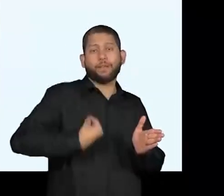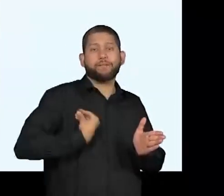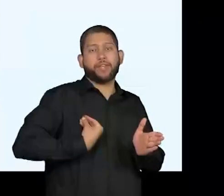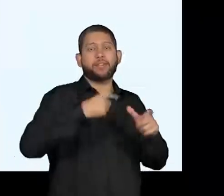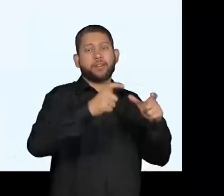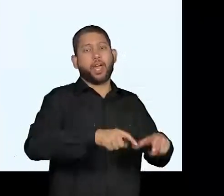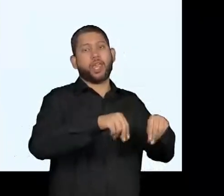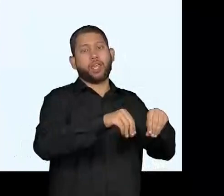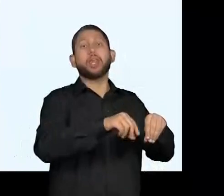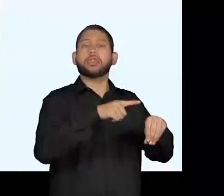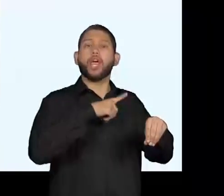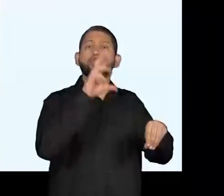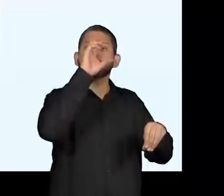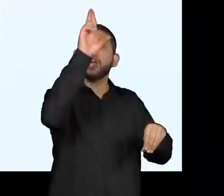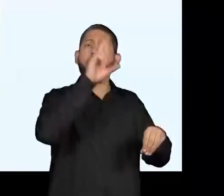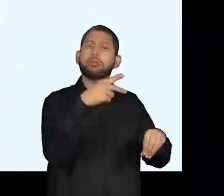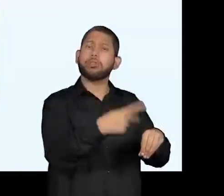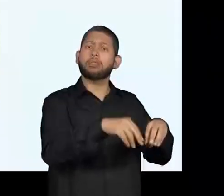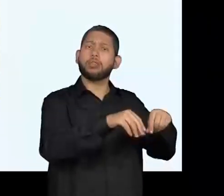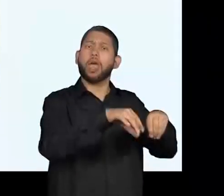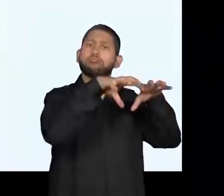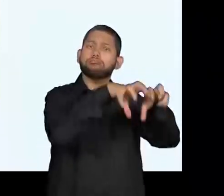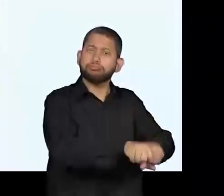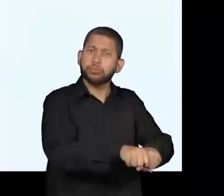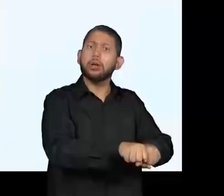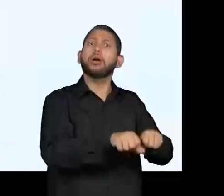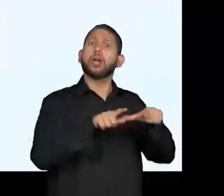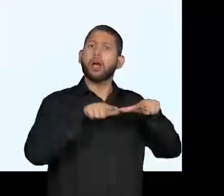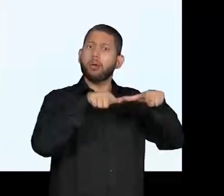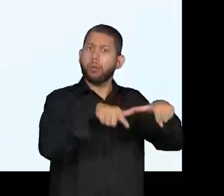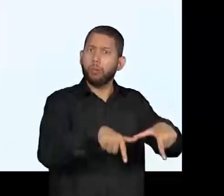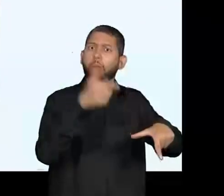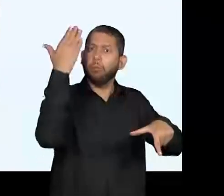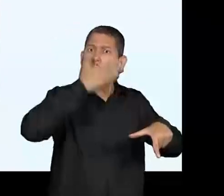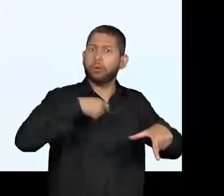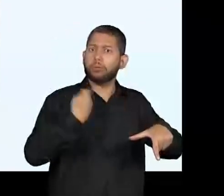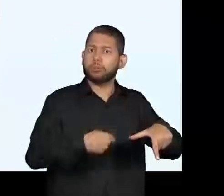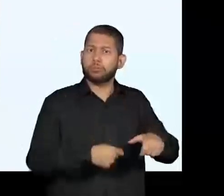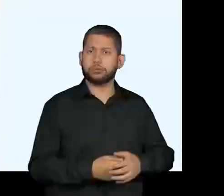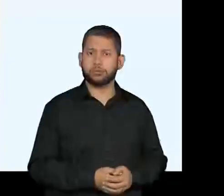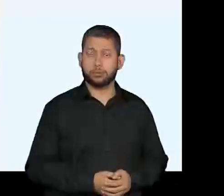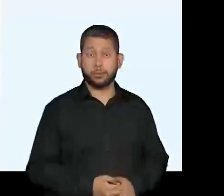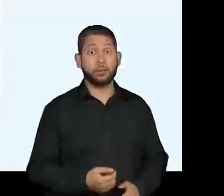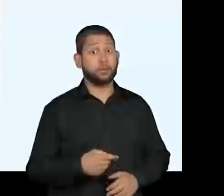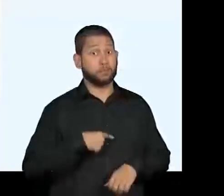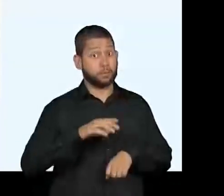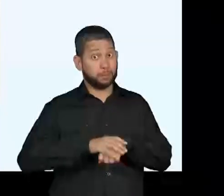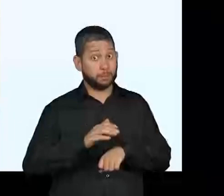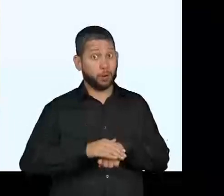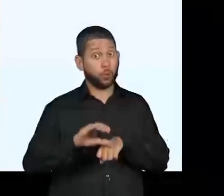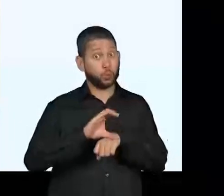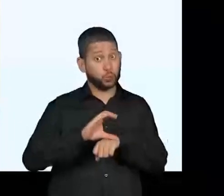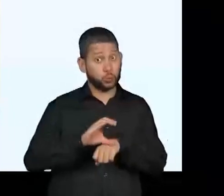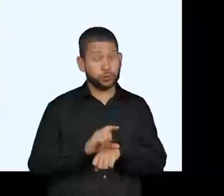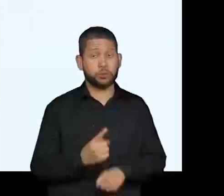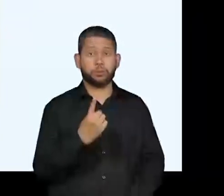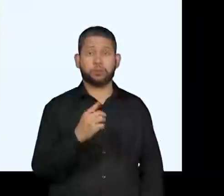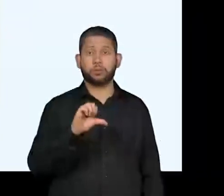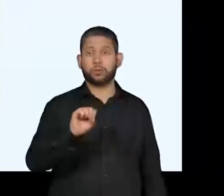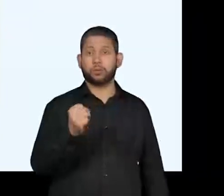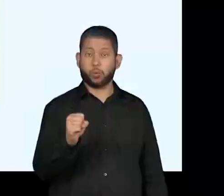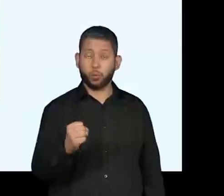tinham o direito de viver em seus territórios tradicionalmente ocupados. Esse dispositivo está previsto no parágrafo 1º do